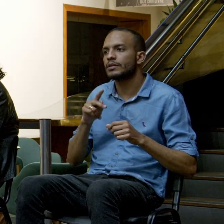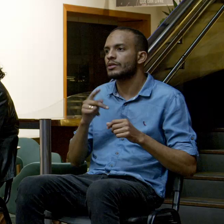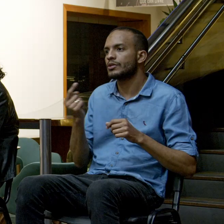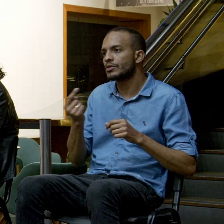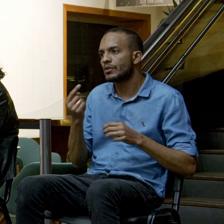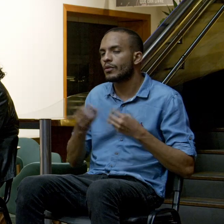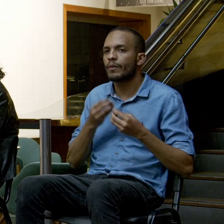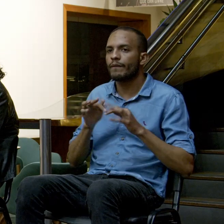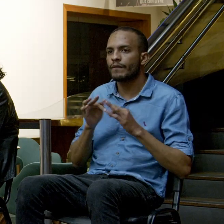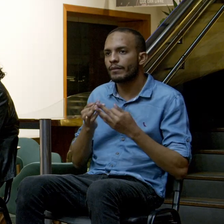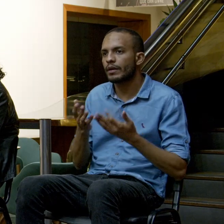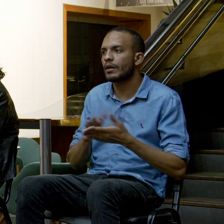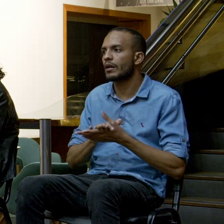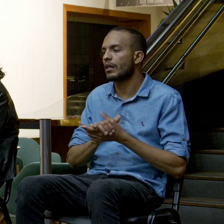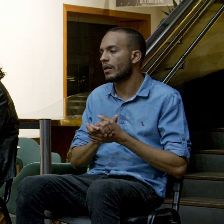da família,